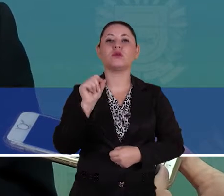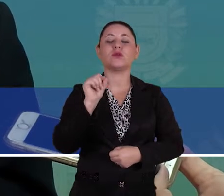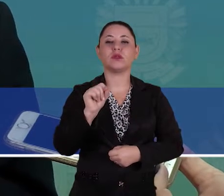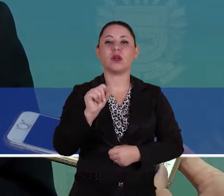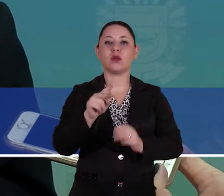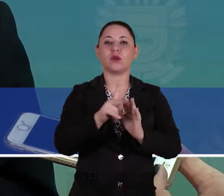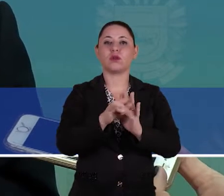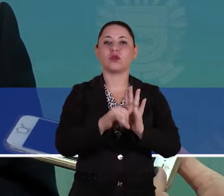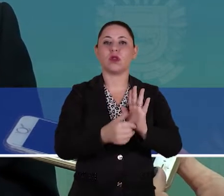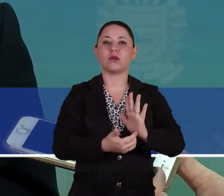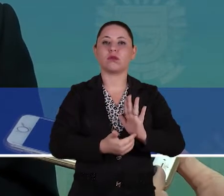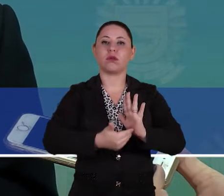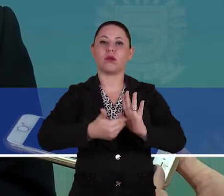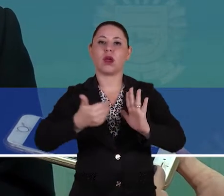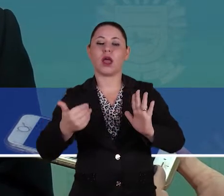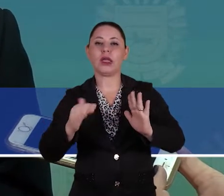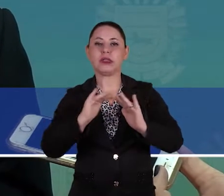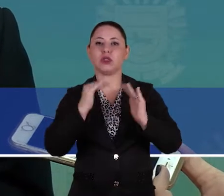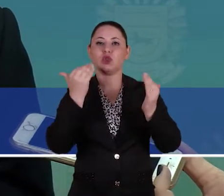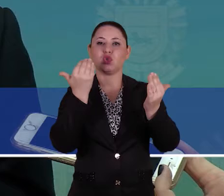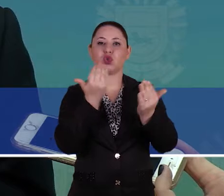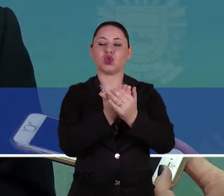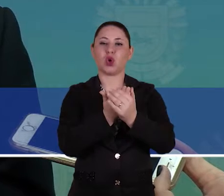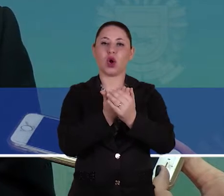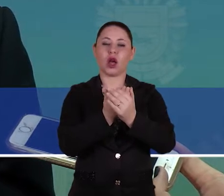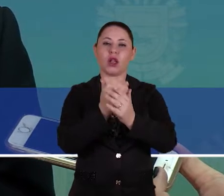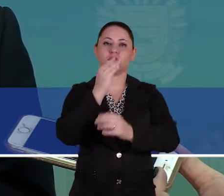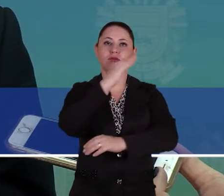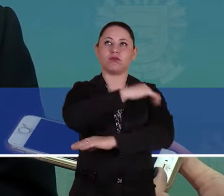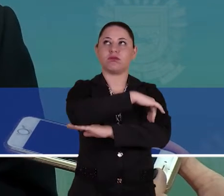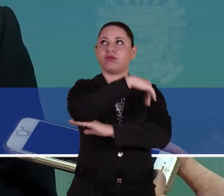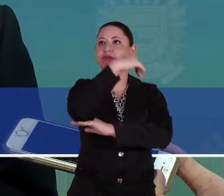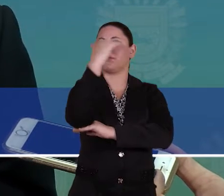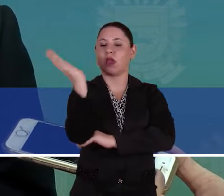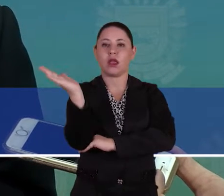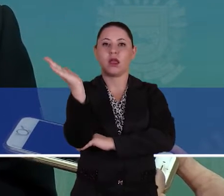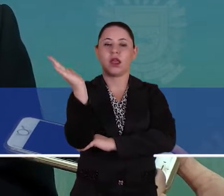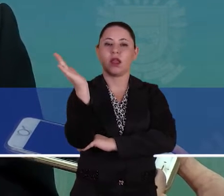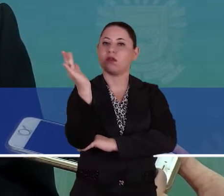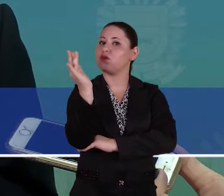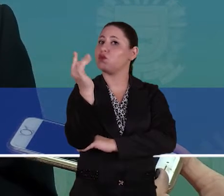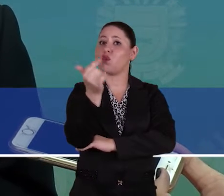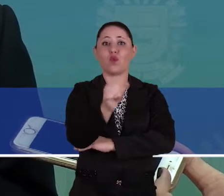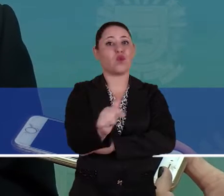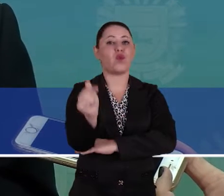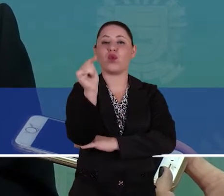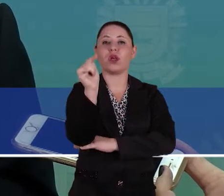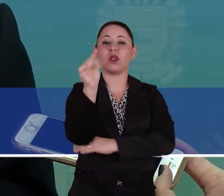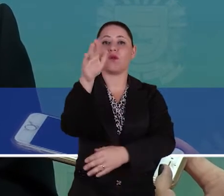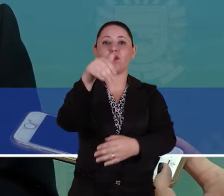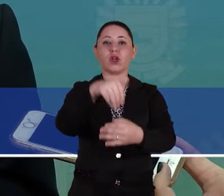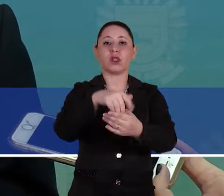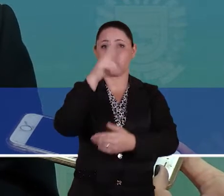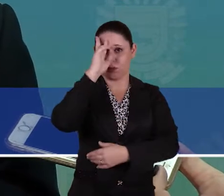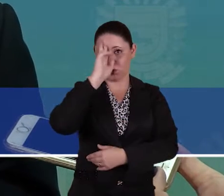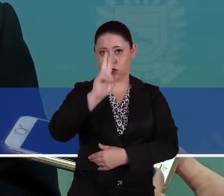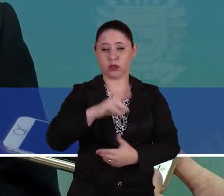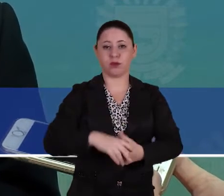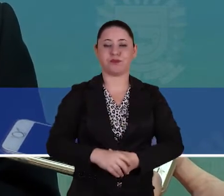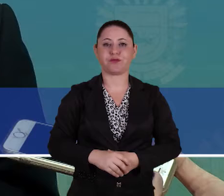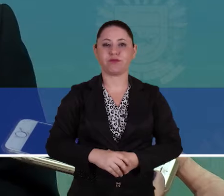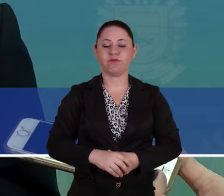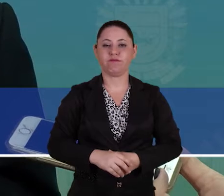Outro ponto é que o projeto retirou as escolas de tempo integral. Nessas aí não vai haver eleição